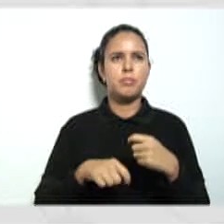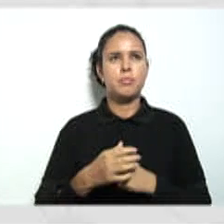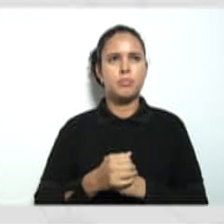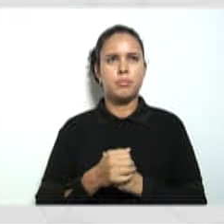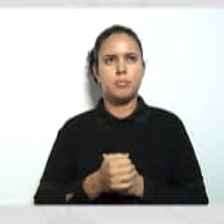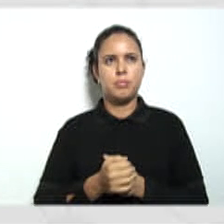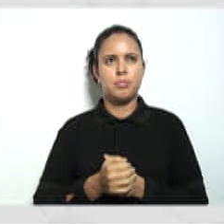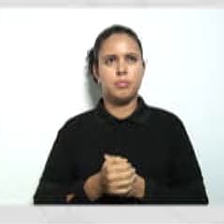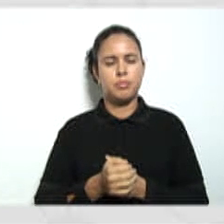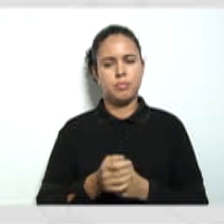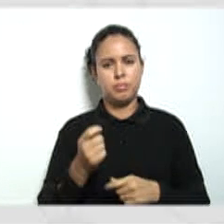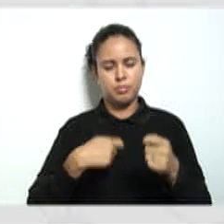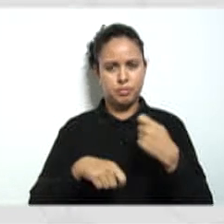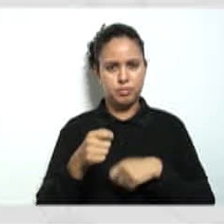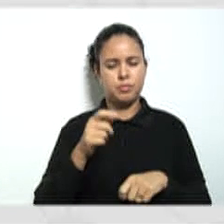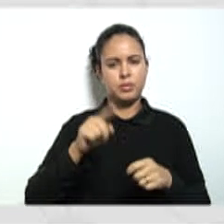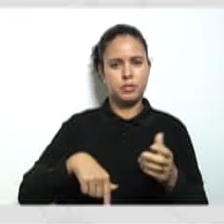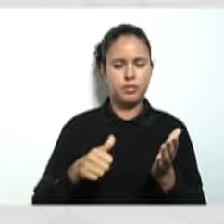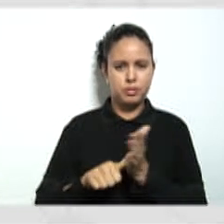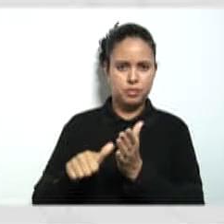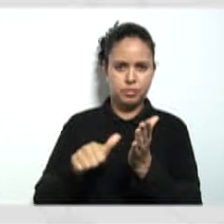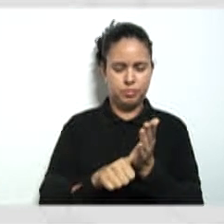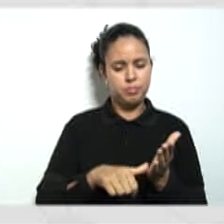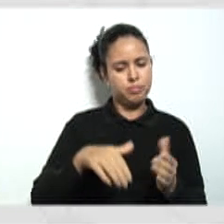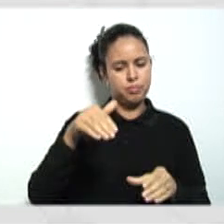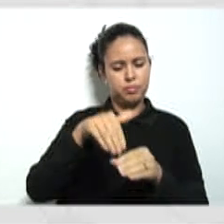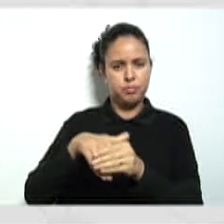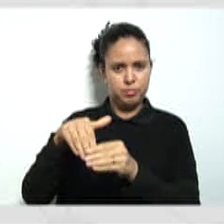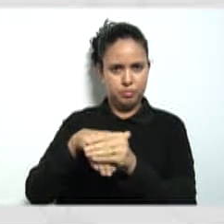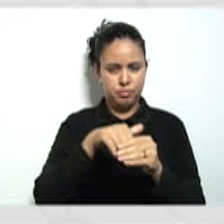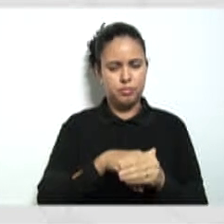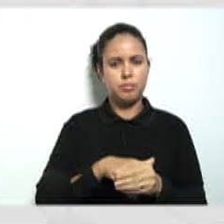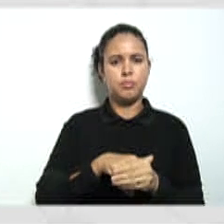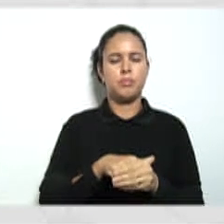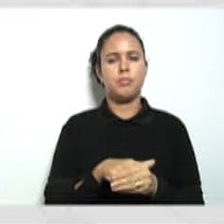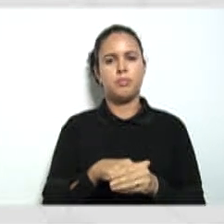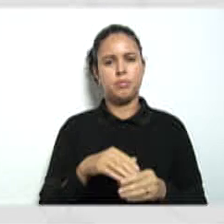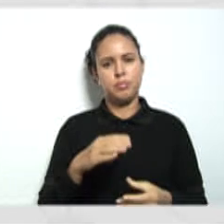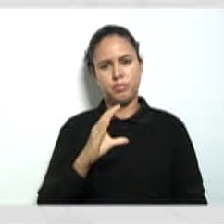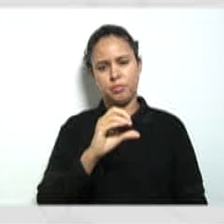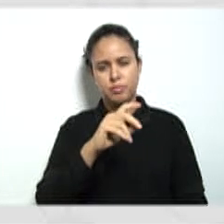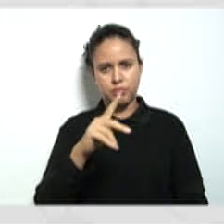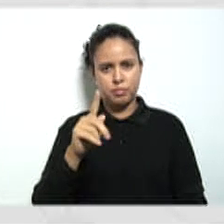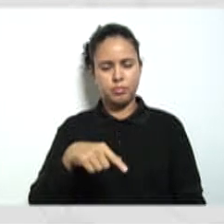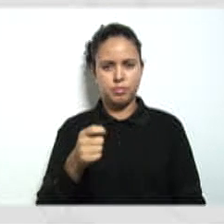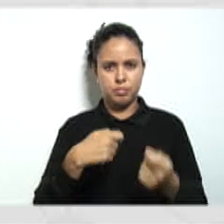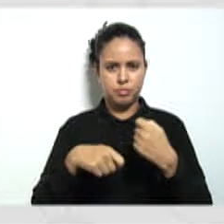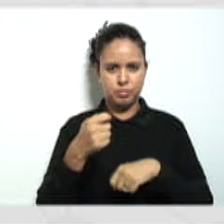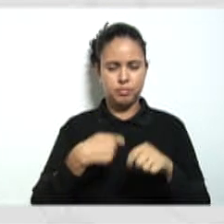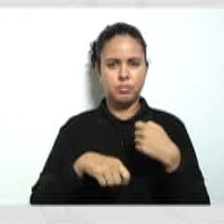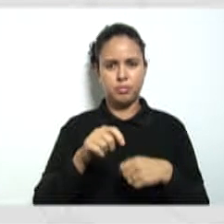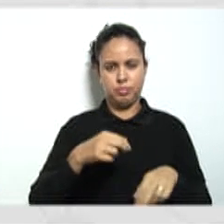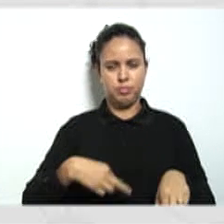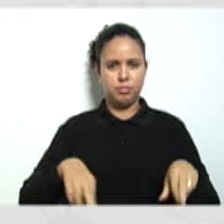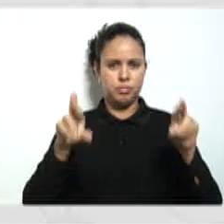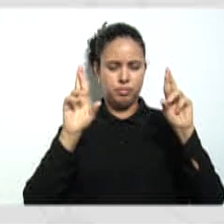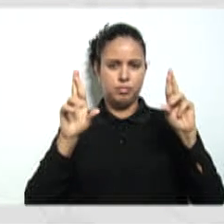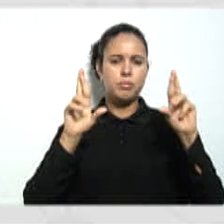A administração é feita por sócios eleitos para essa função. A cooperativa é administrada de acordo com as decisões tomadas